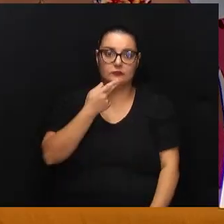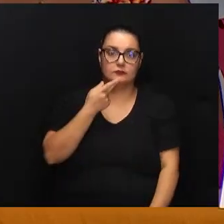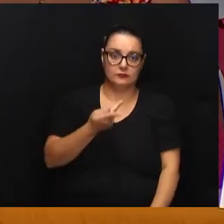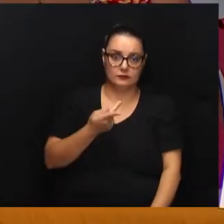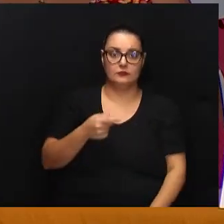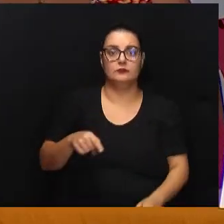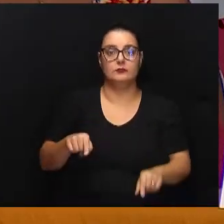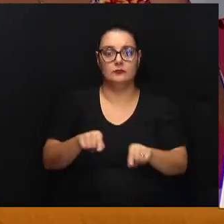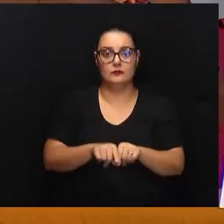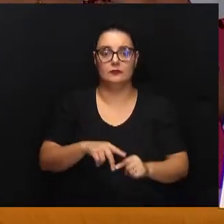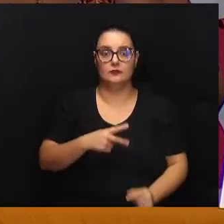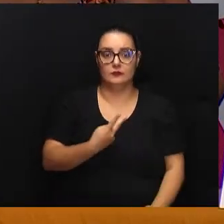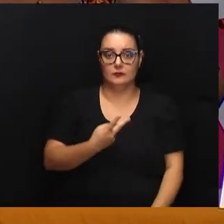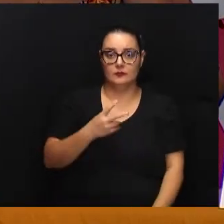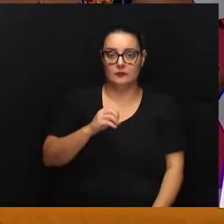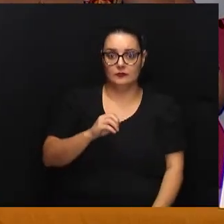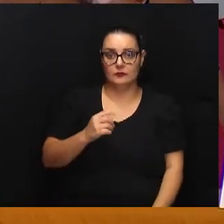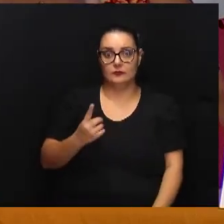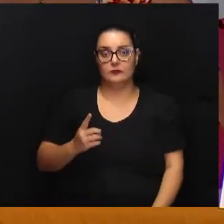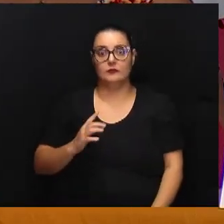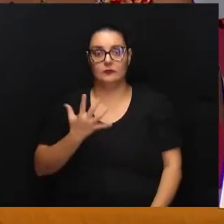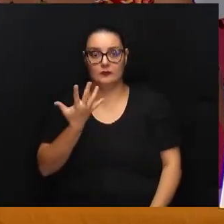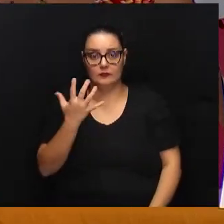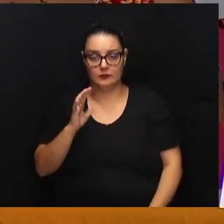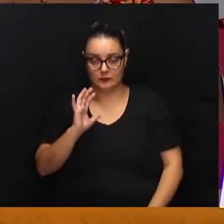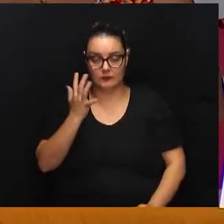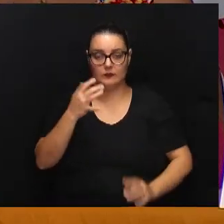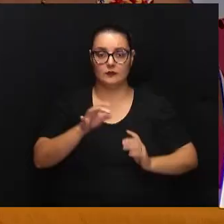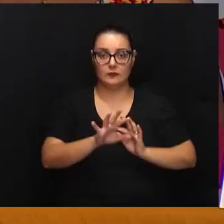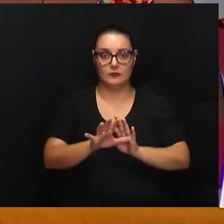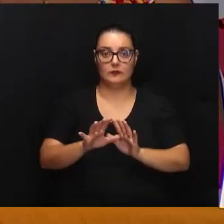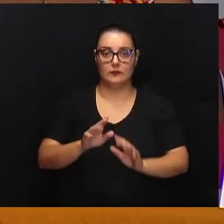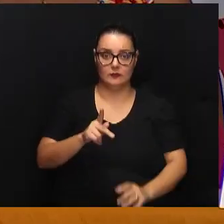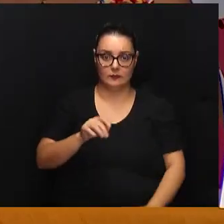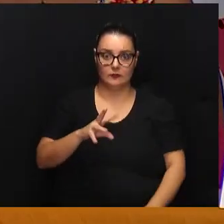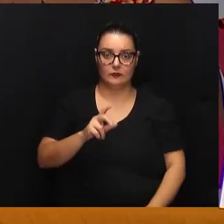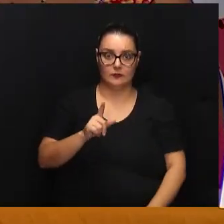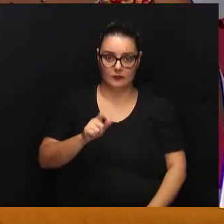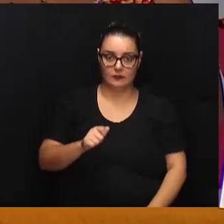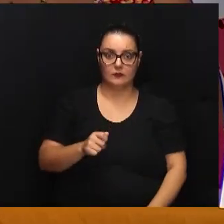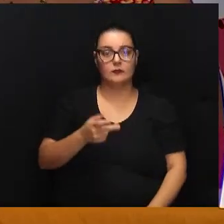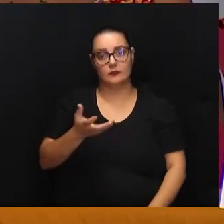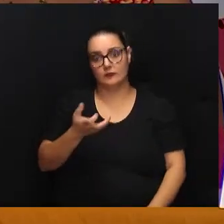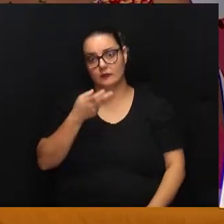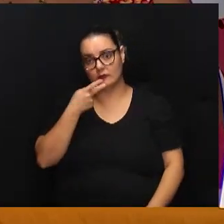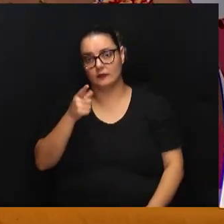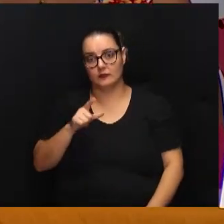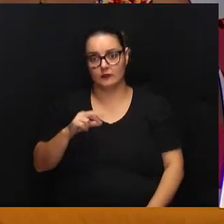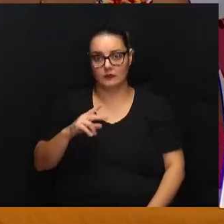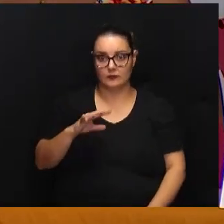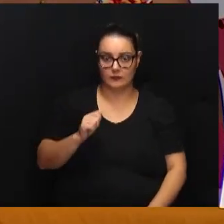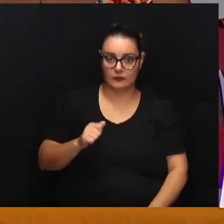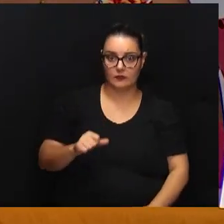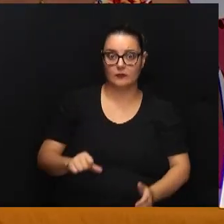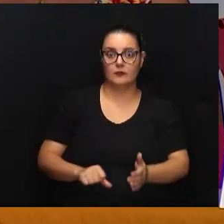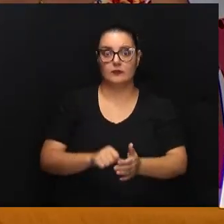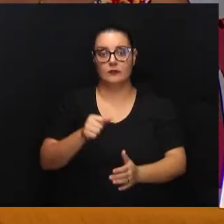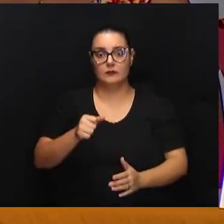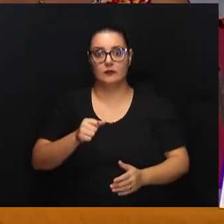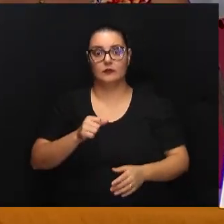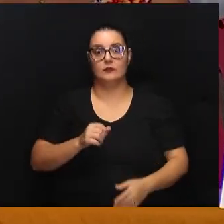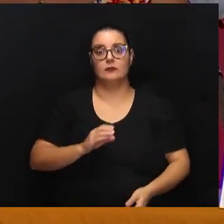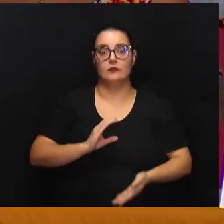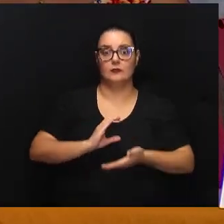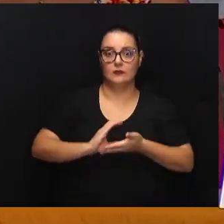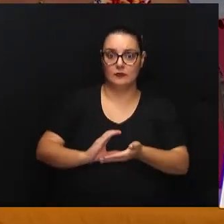significado. Né. Importante dizer também que em 2001 aconteceu a parada, não por acaso, e aí eu tenho que mencionar a Lúcia,